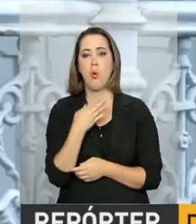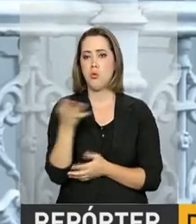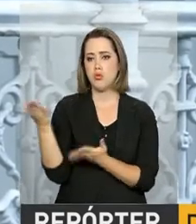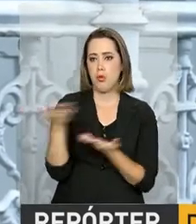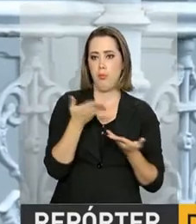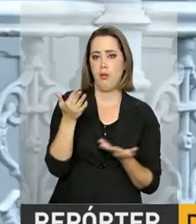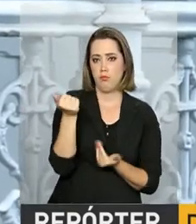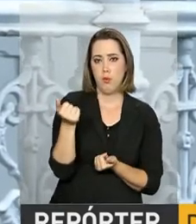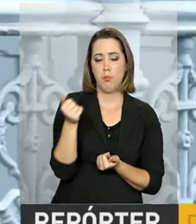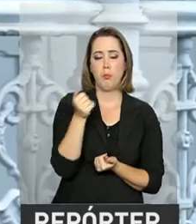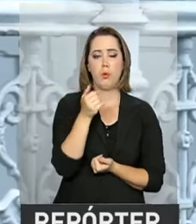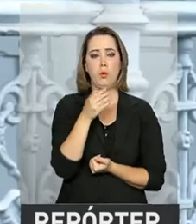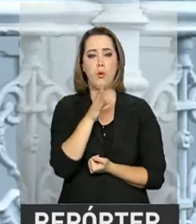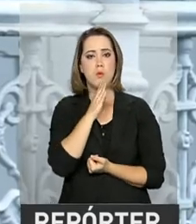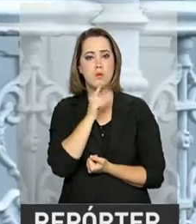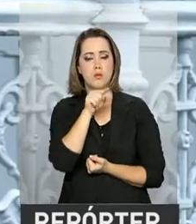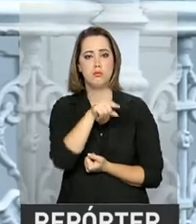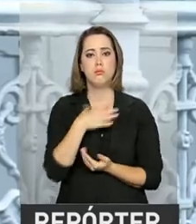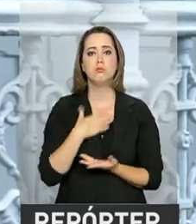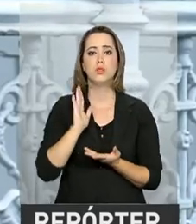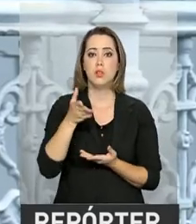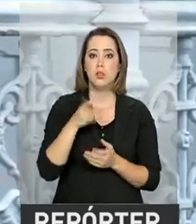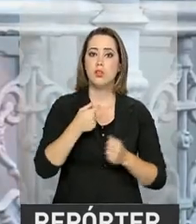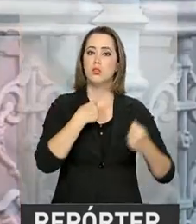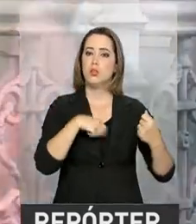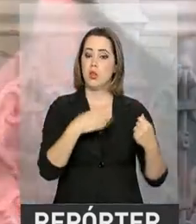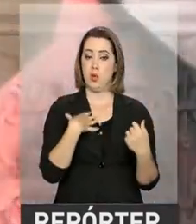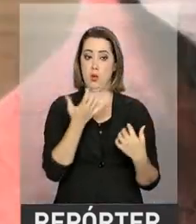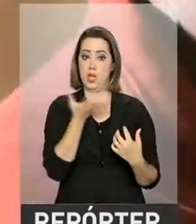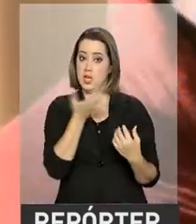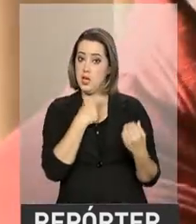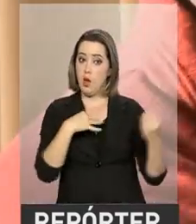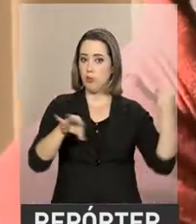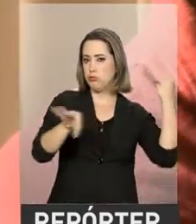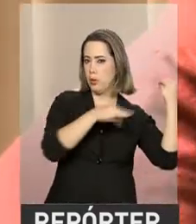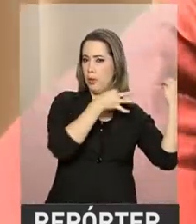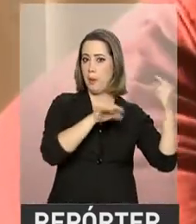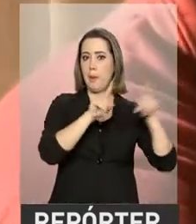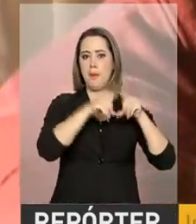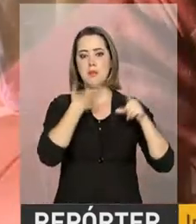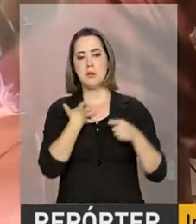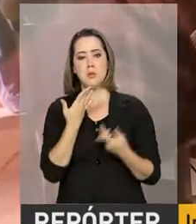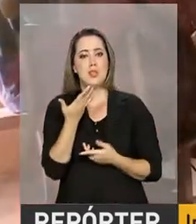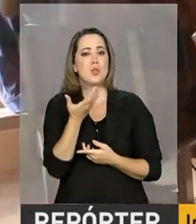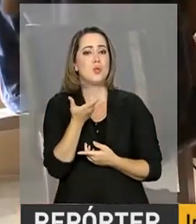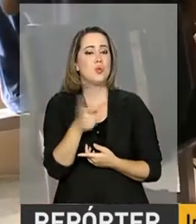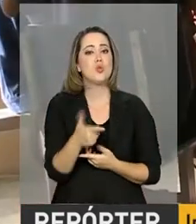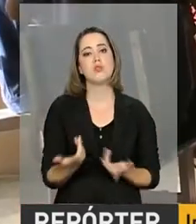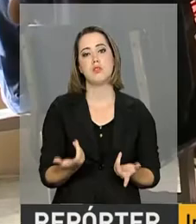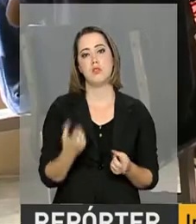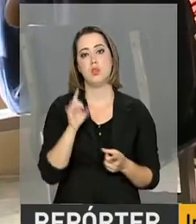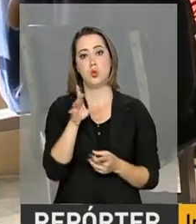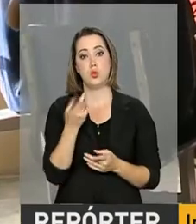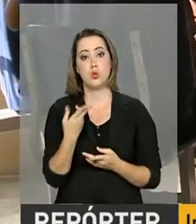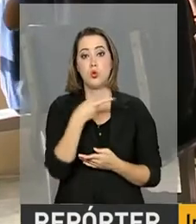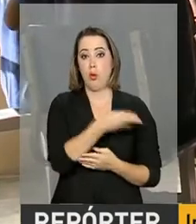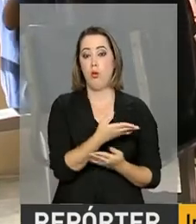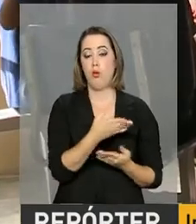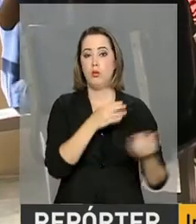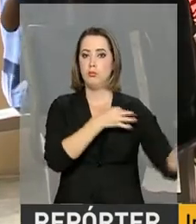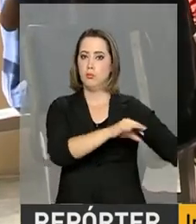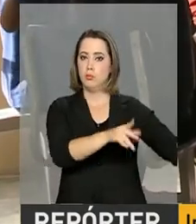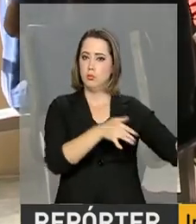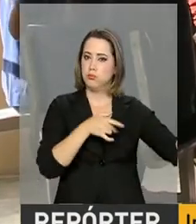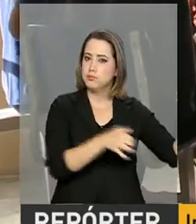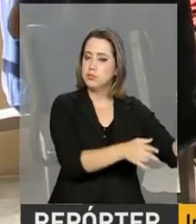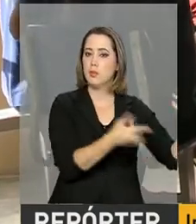conhecer o projeto e eu já fui no intuito de tocar violoncelo. Sendo que quando eu fui não tinha violoncelo, só tinha vaga para contrabaixo.